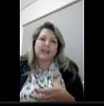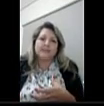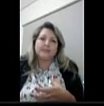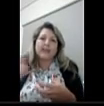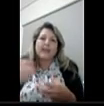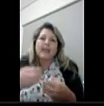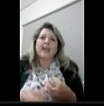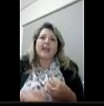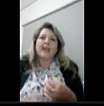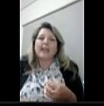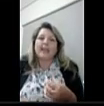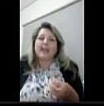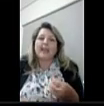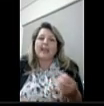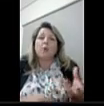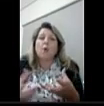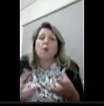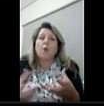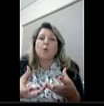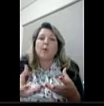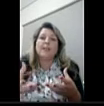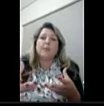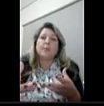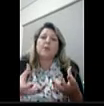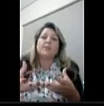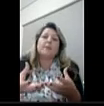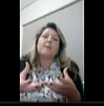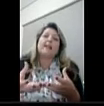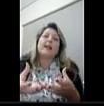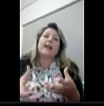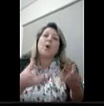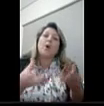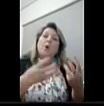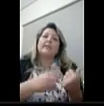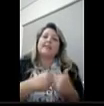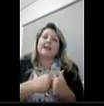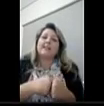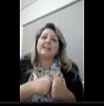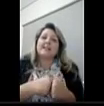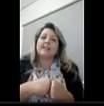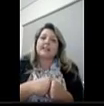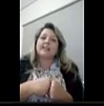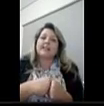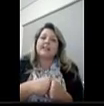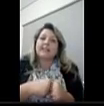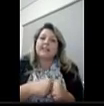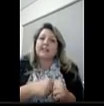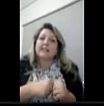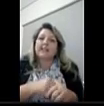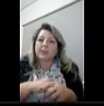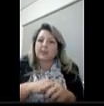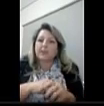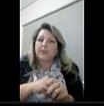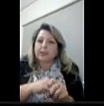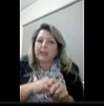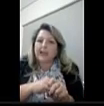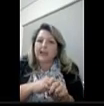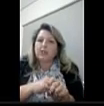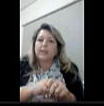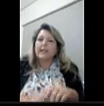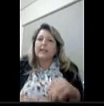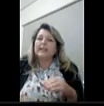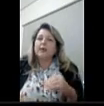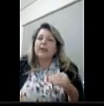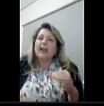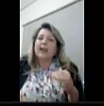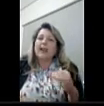dela, e como eu posso trabalhar outras áreas que essa criança ainda tem muita dificuldade.